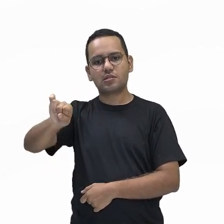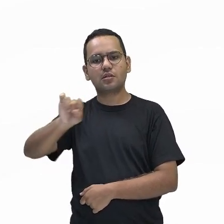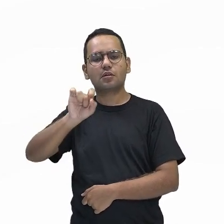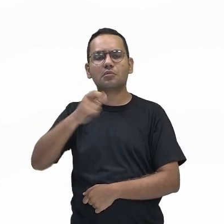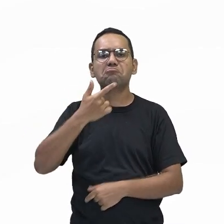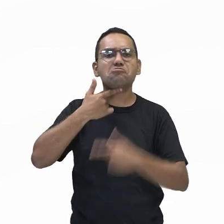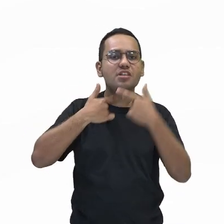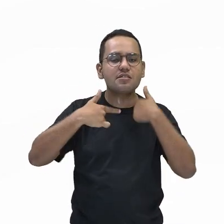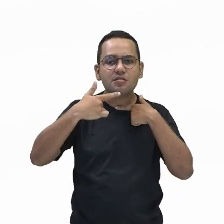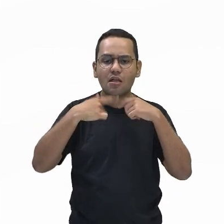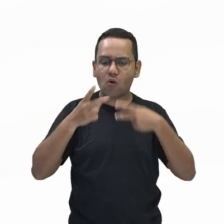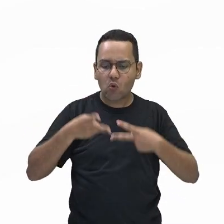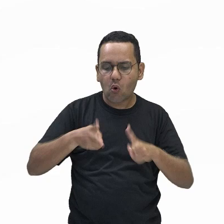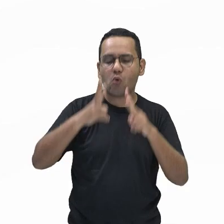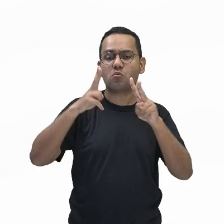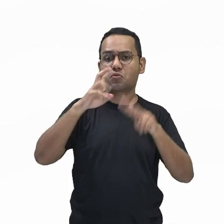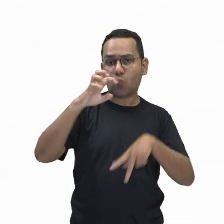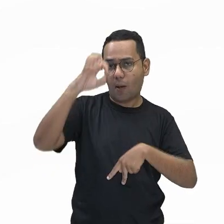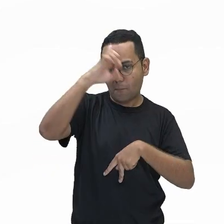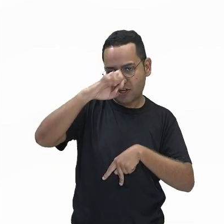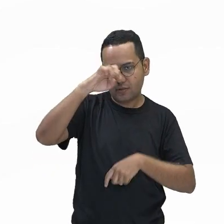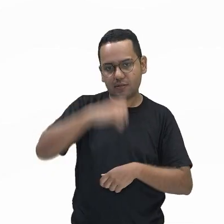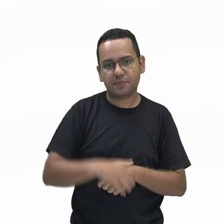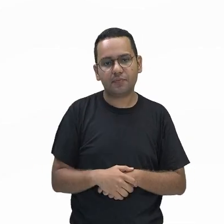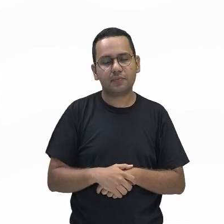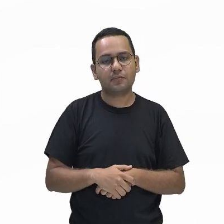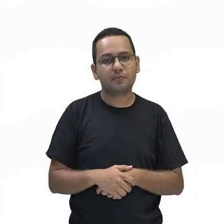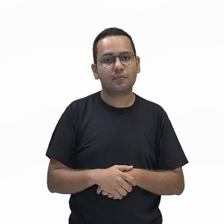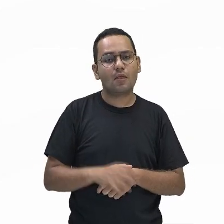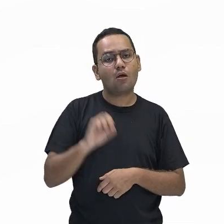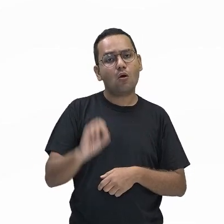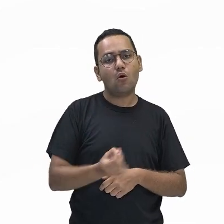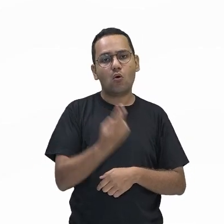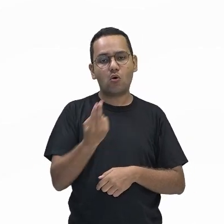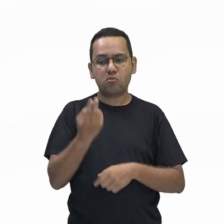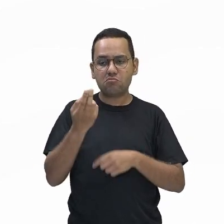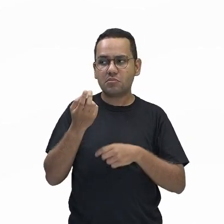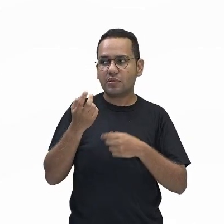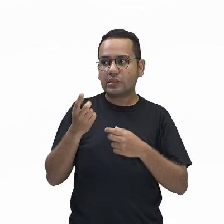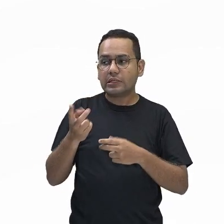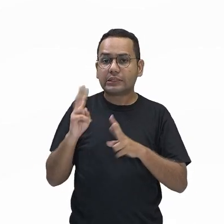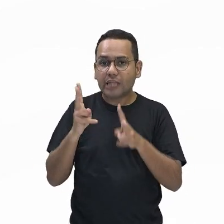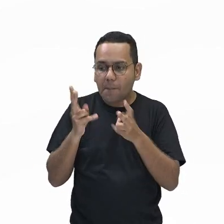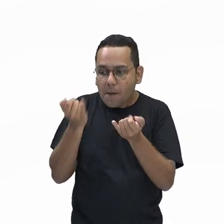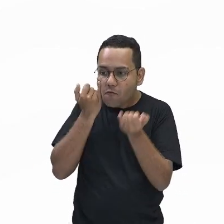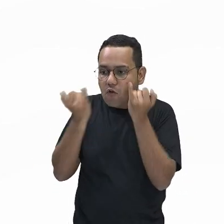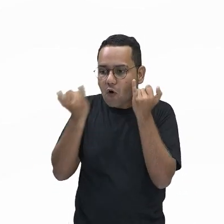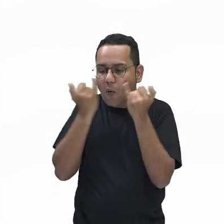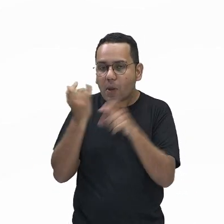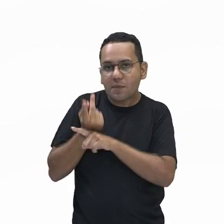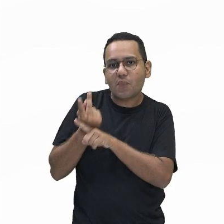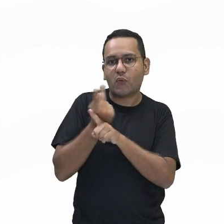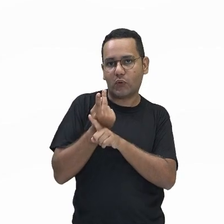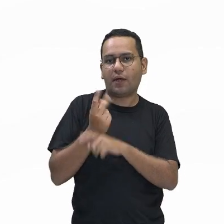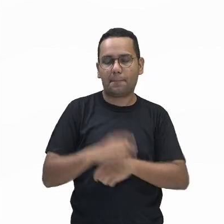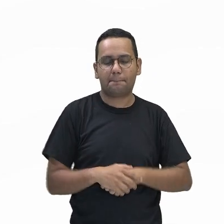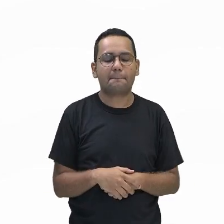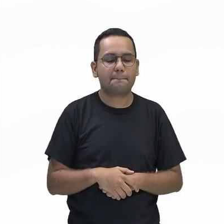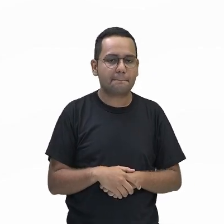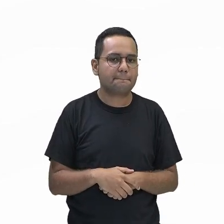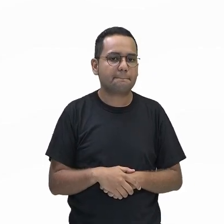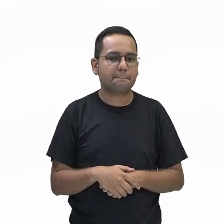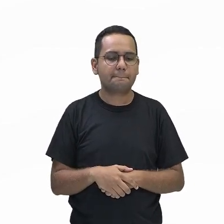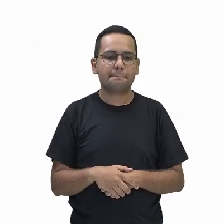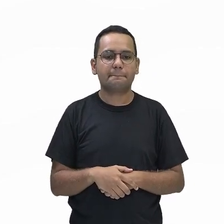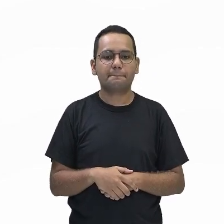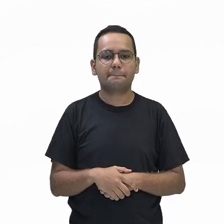por conhecimento ou desejo por informação. Então, é isso que